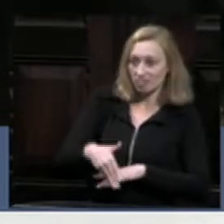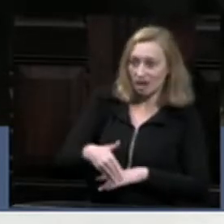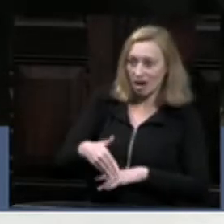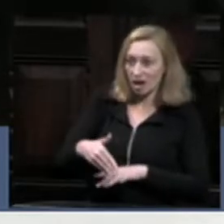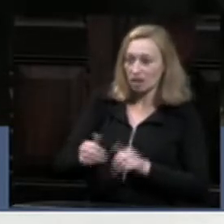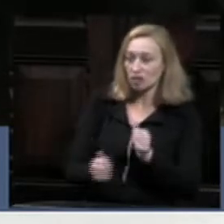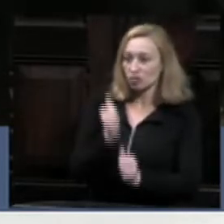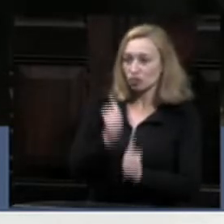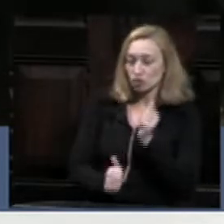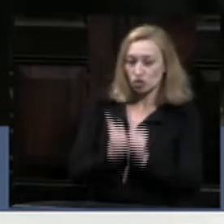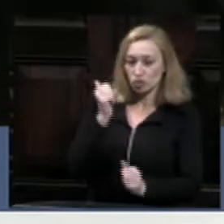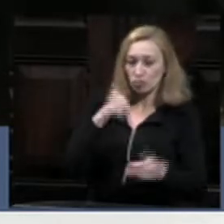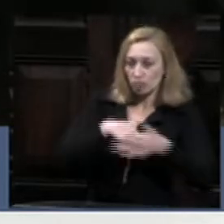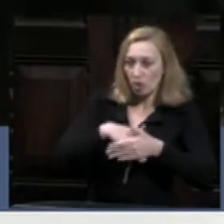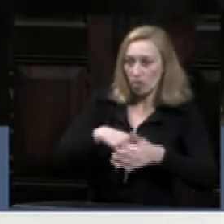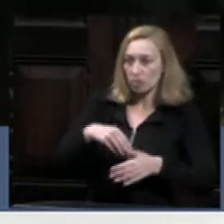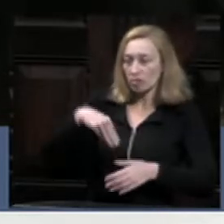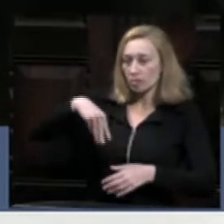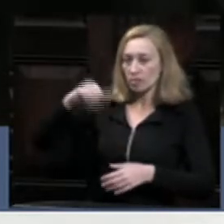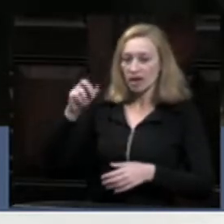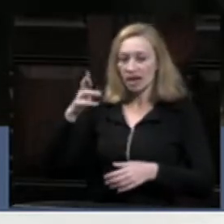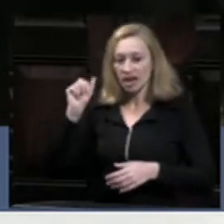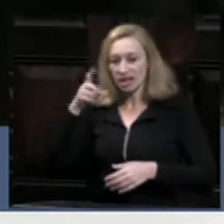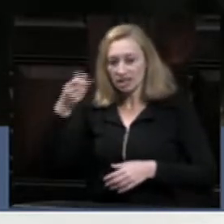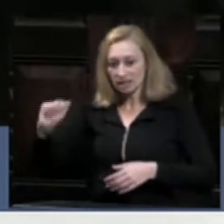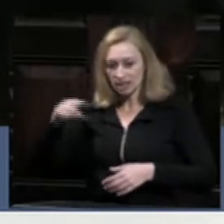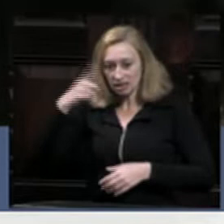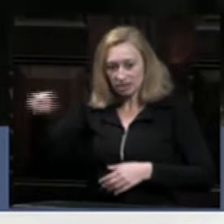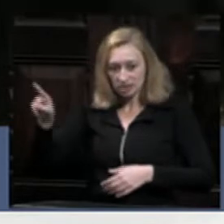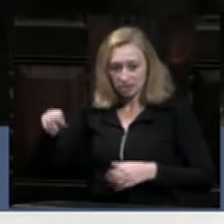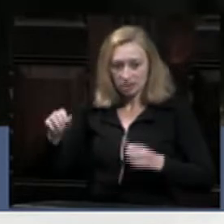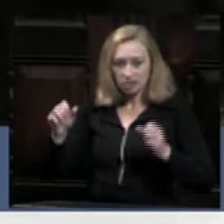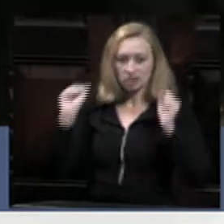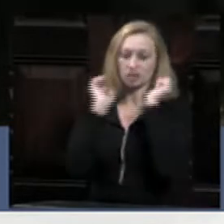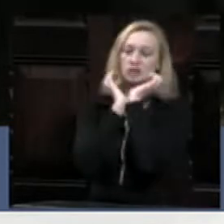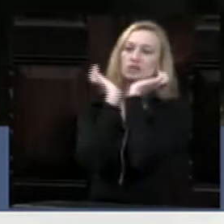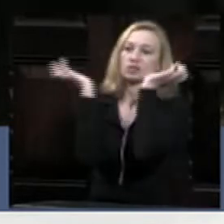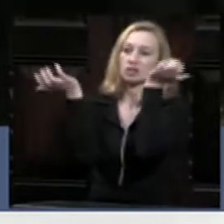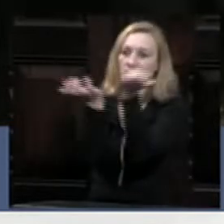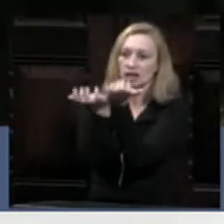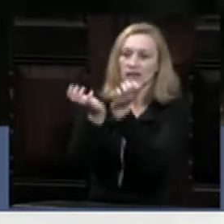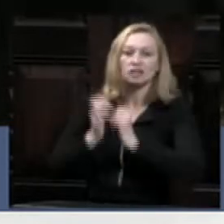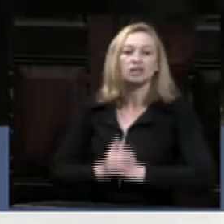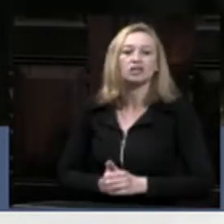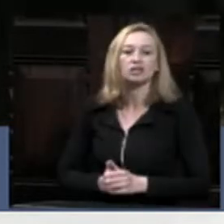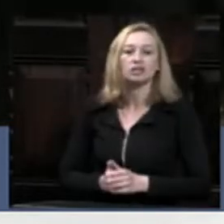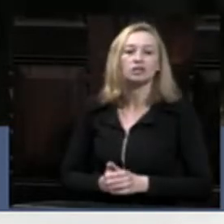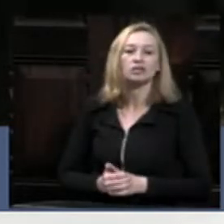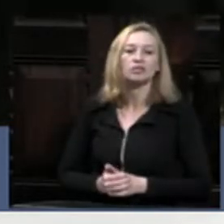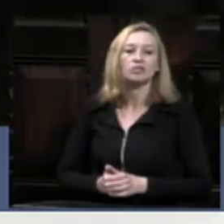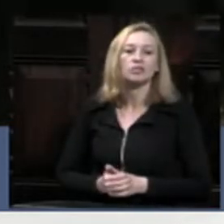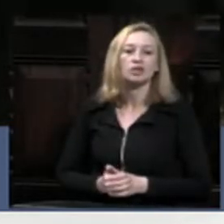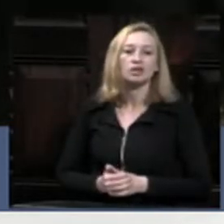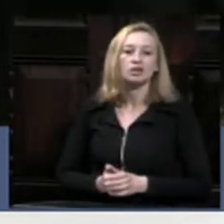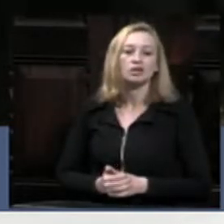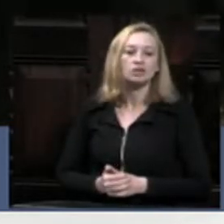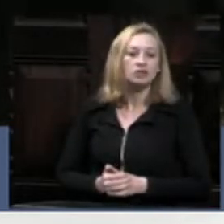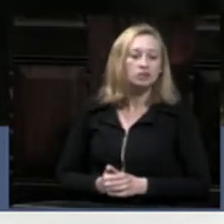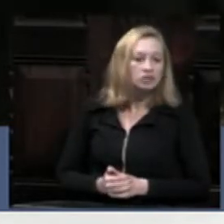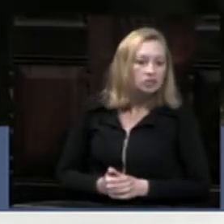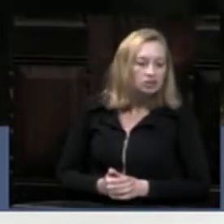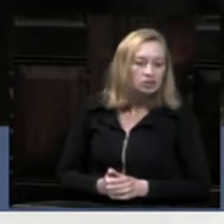há de lembrar, a nossa tradicional geral, e onde eu vi